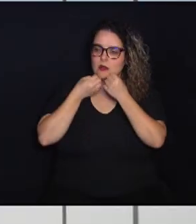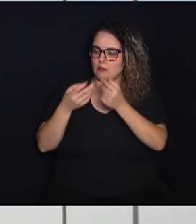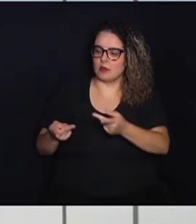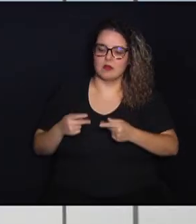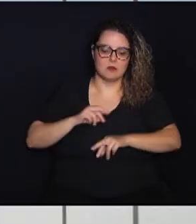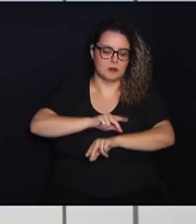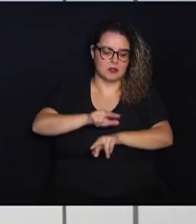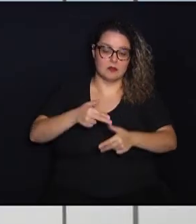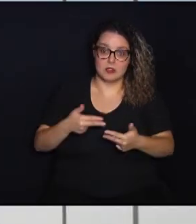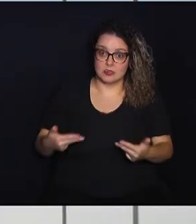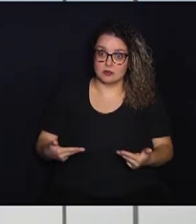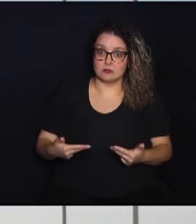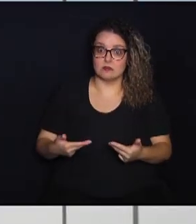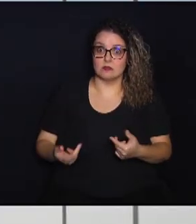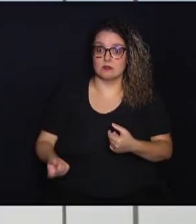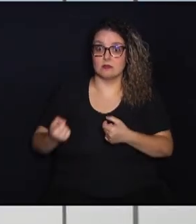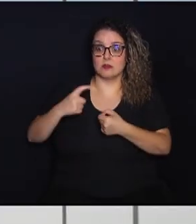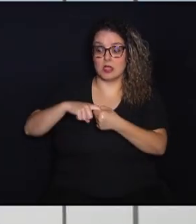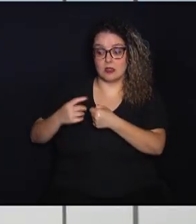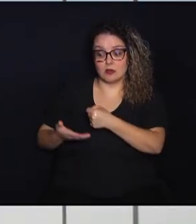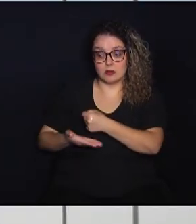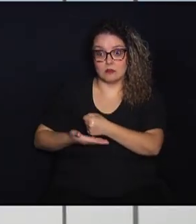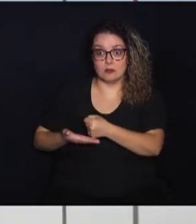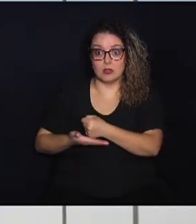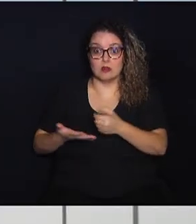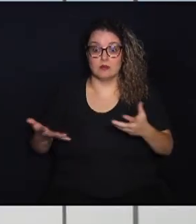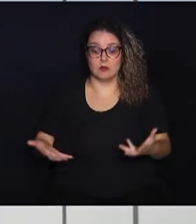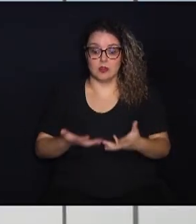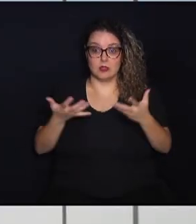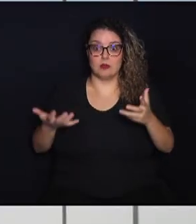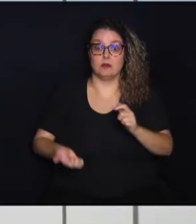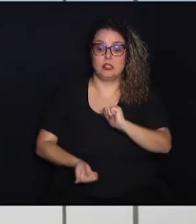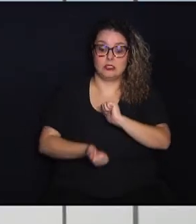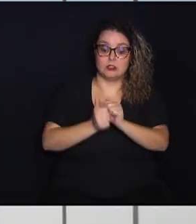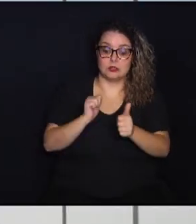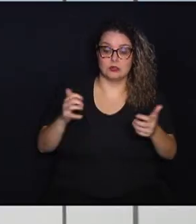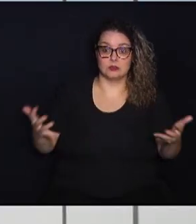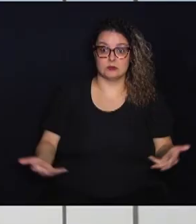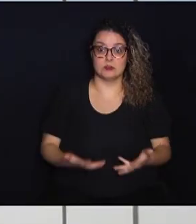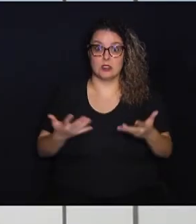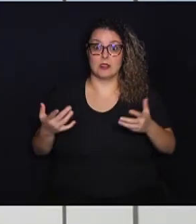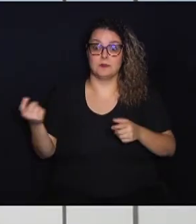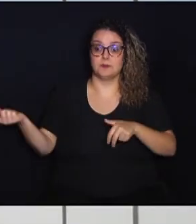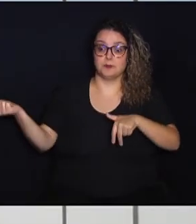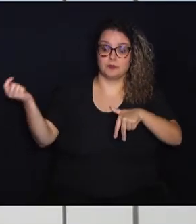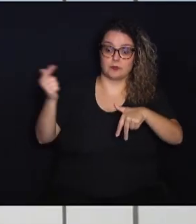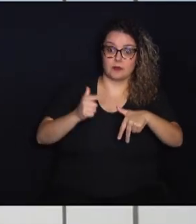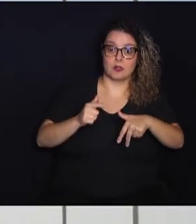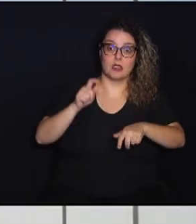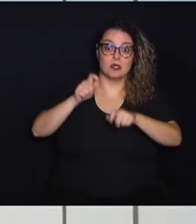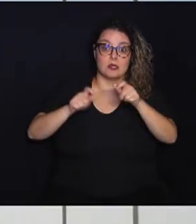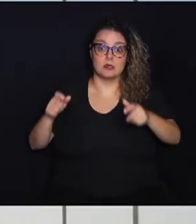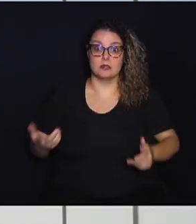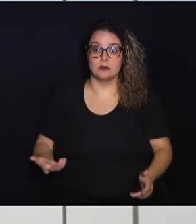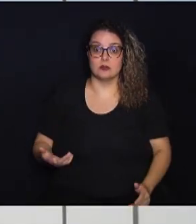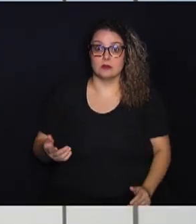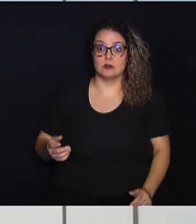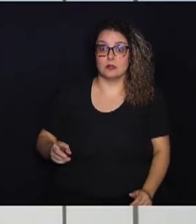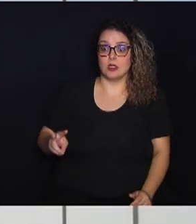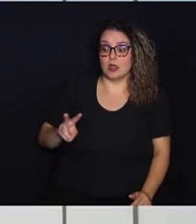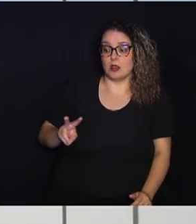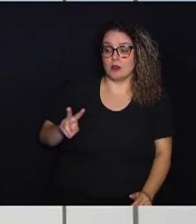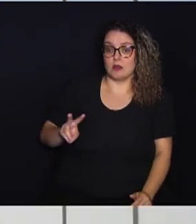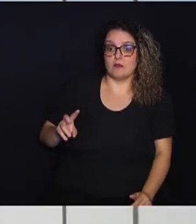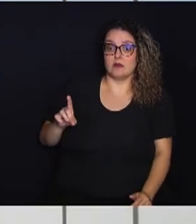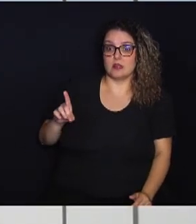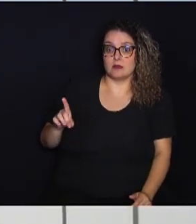de coisa, mas voltar para o básico. Vamos estimular esporte, vamos estimular tomar sol. As pessoas estão com o nível de vitamina